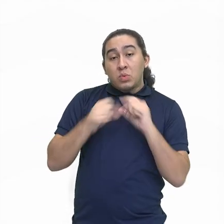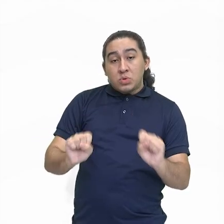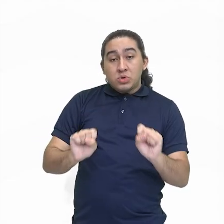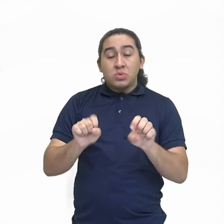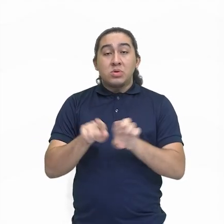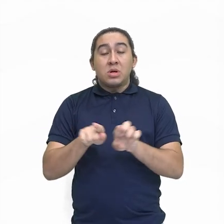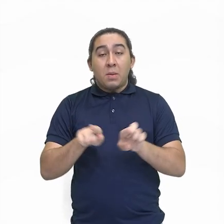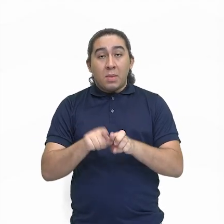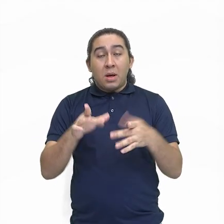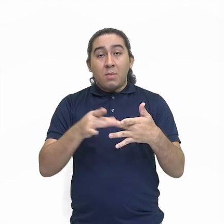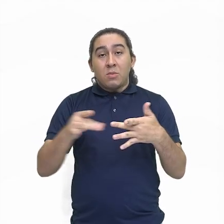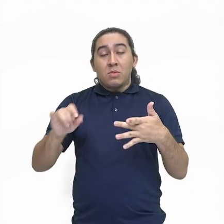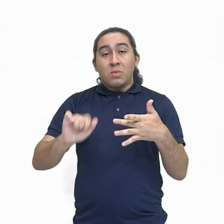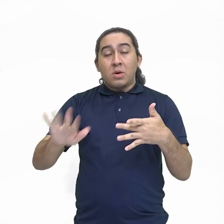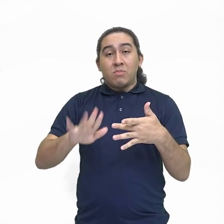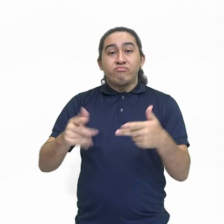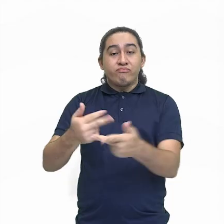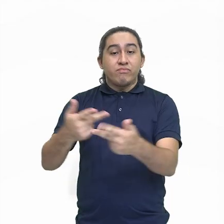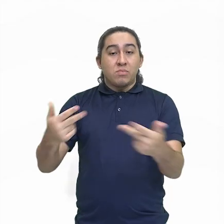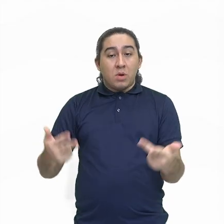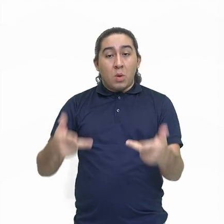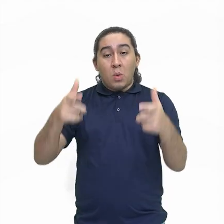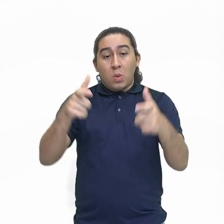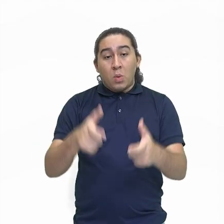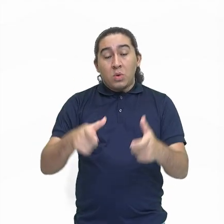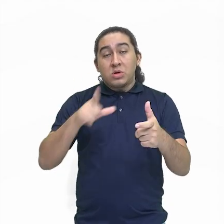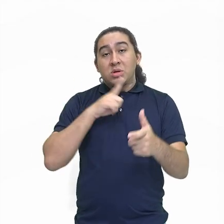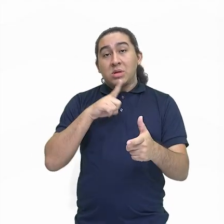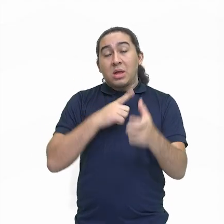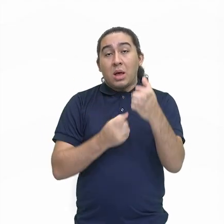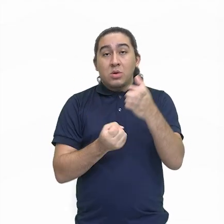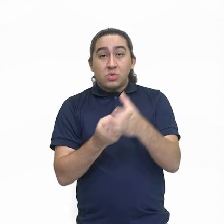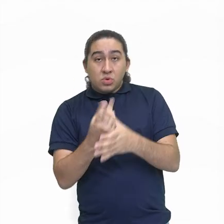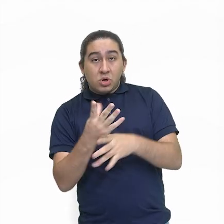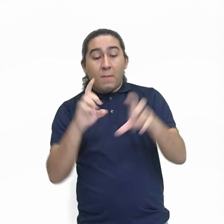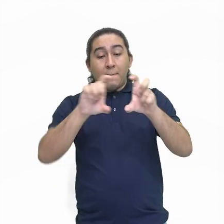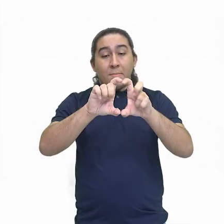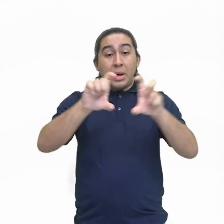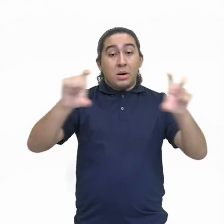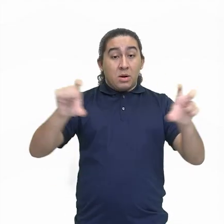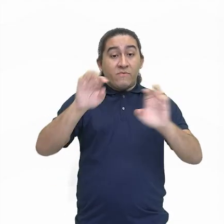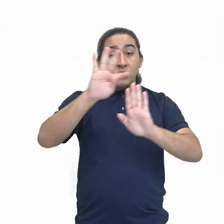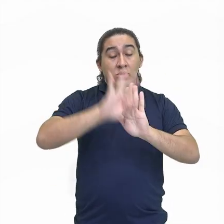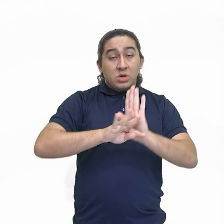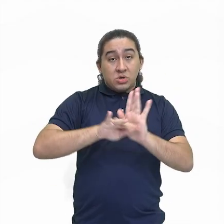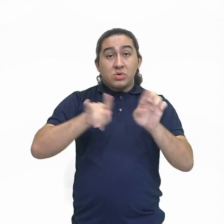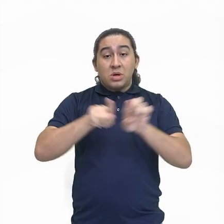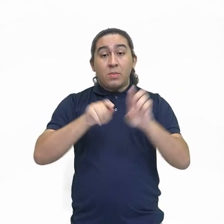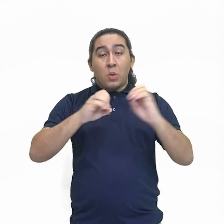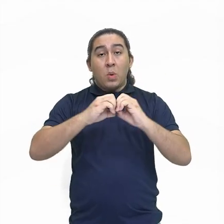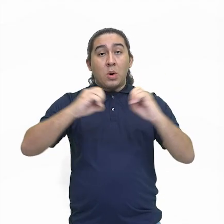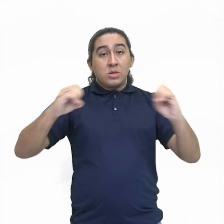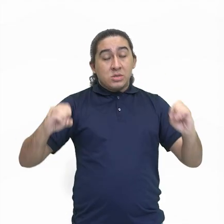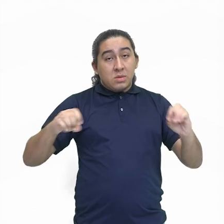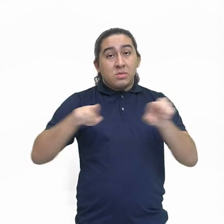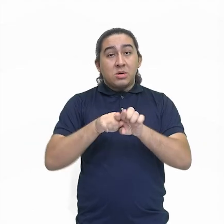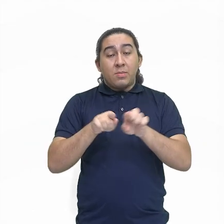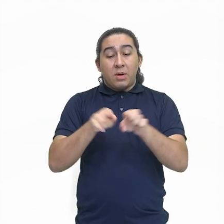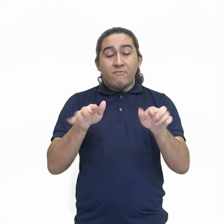e multissemióticos na articulação de parágrafos, orações e